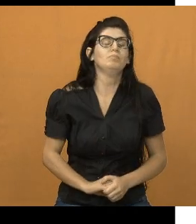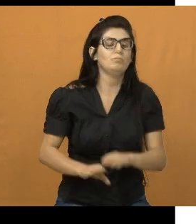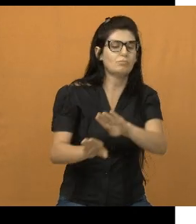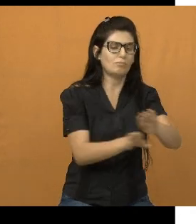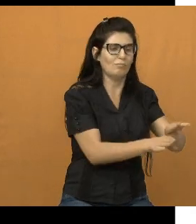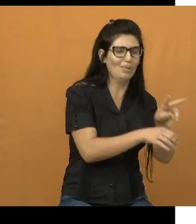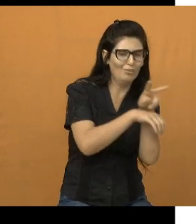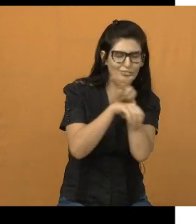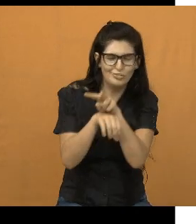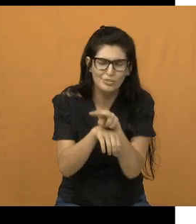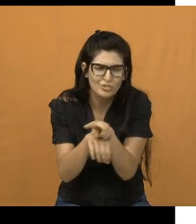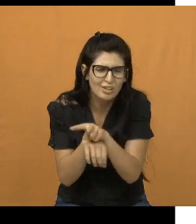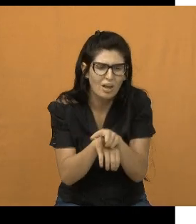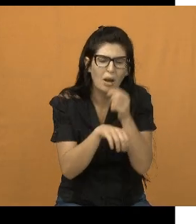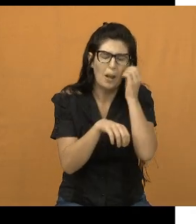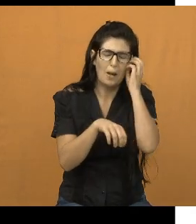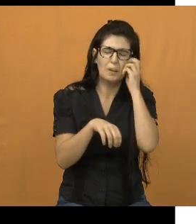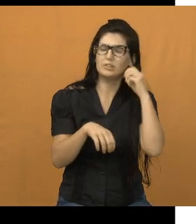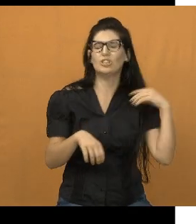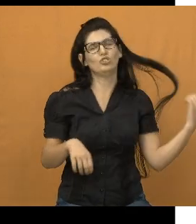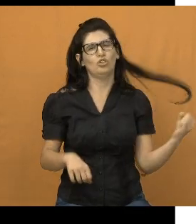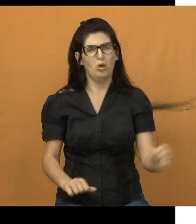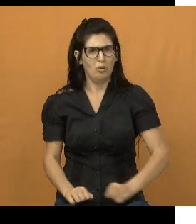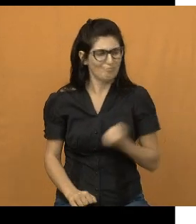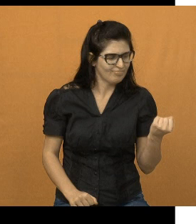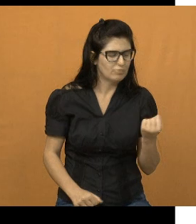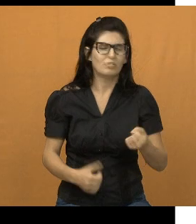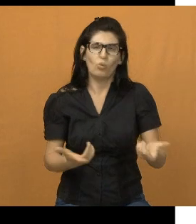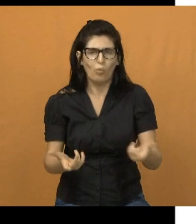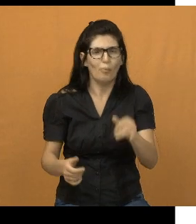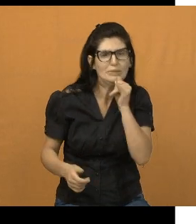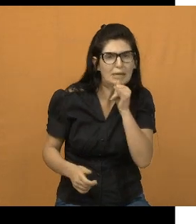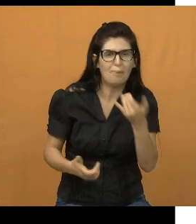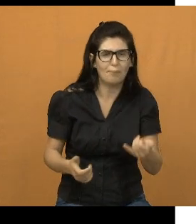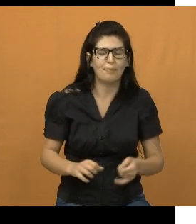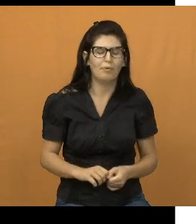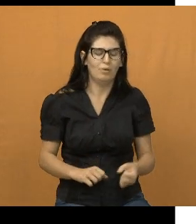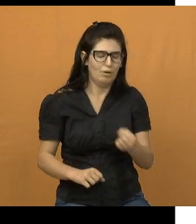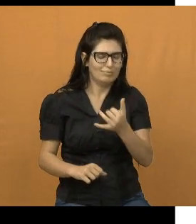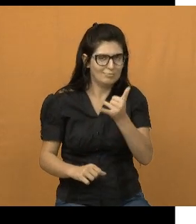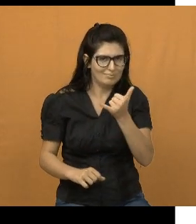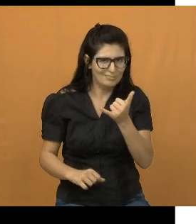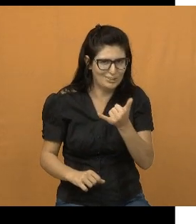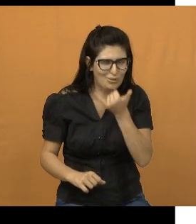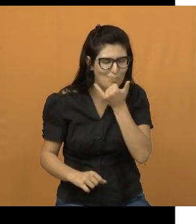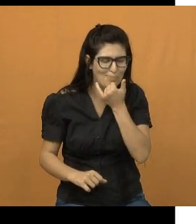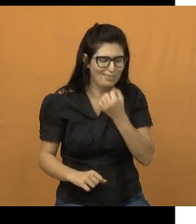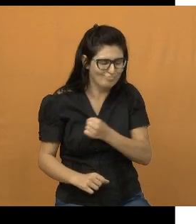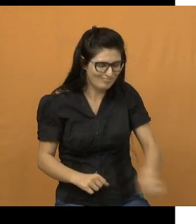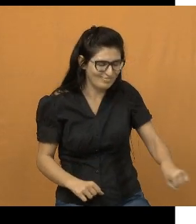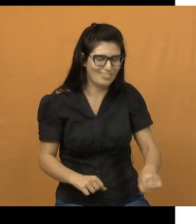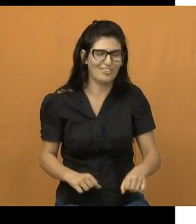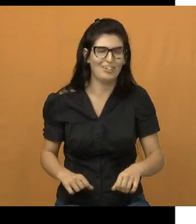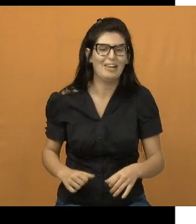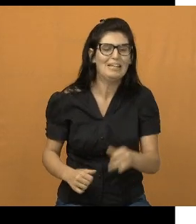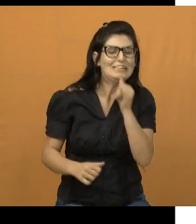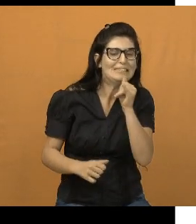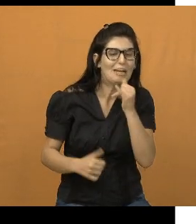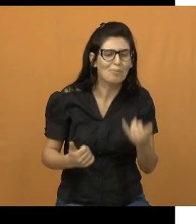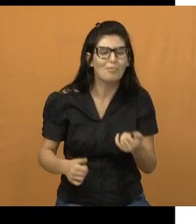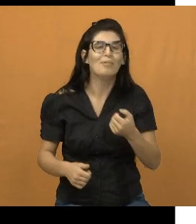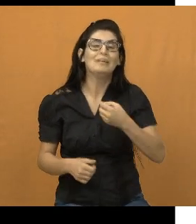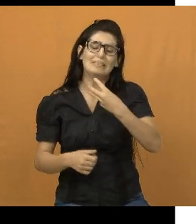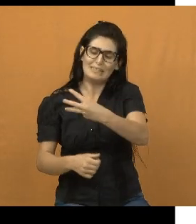Vigilância de zoonoses. Realizamos no ano de 2017